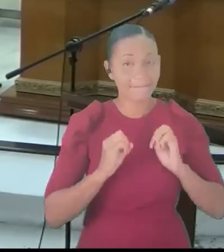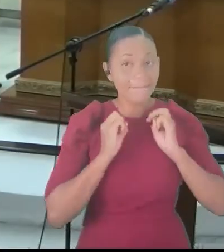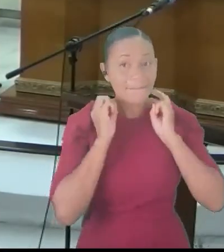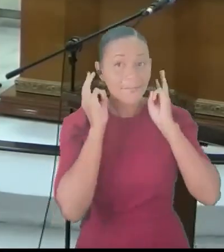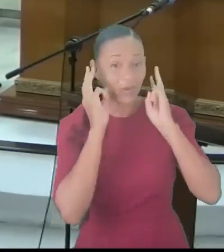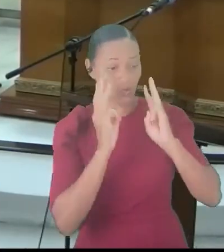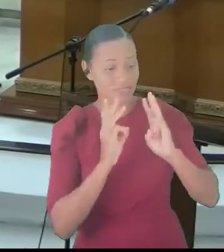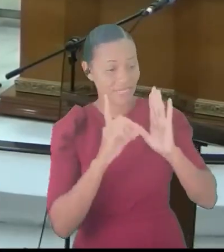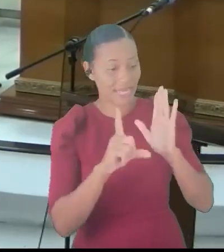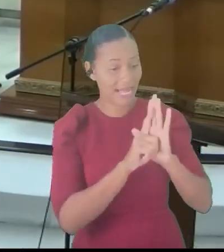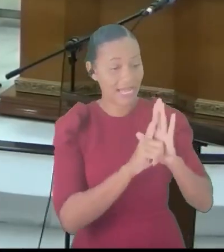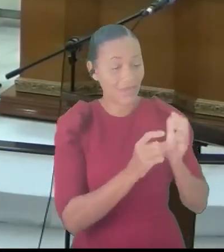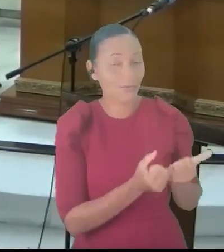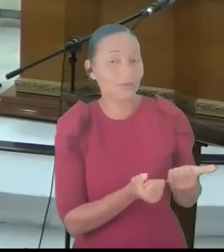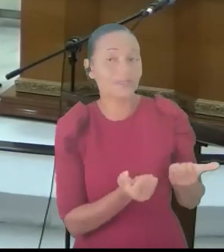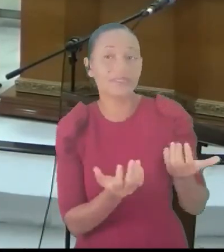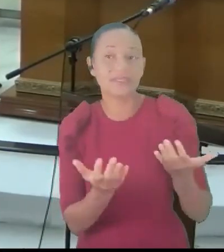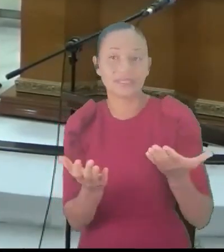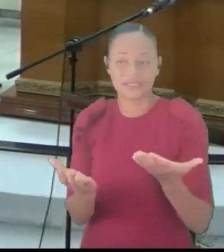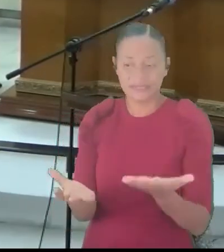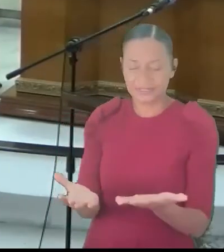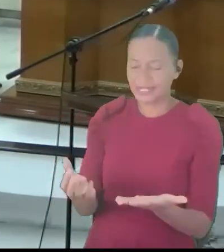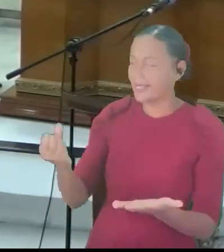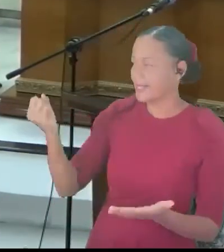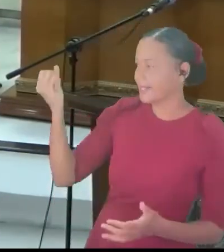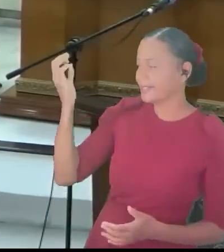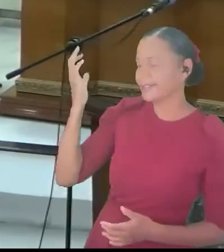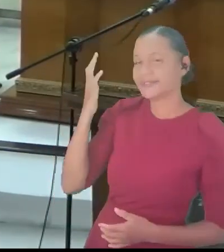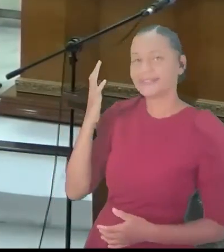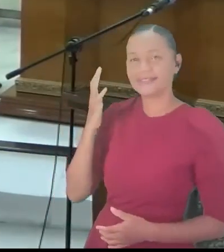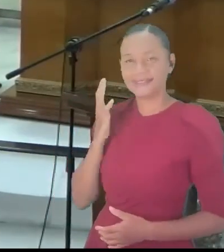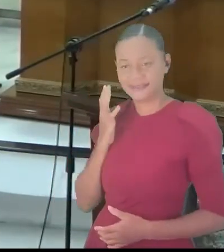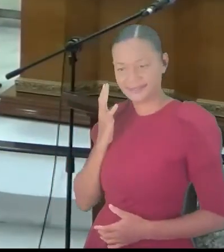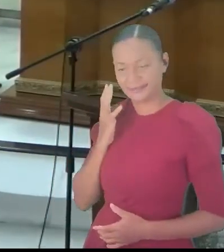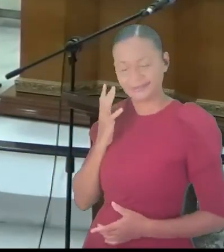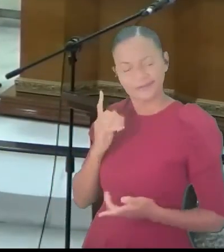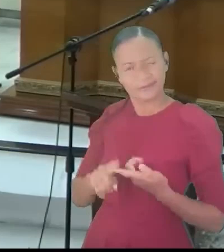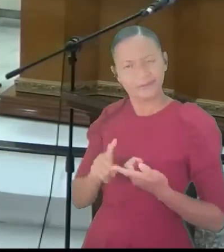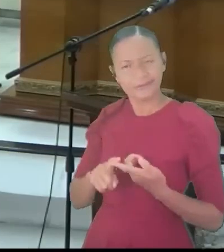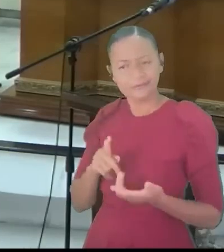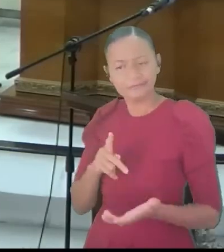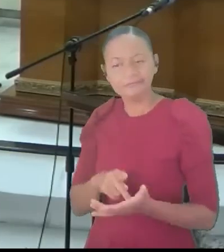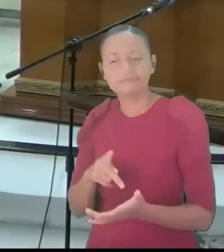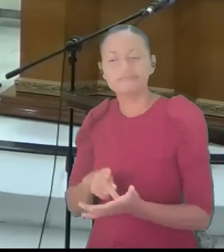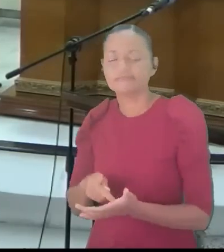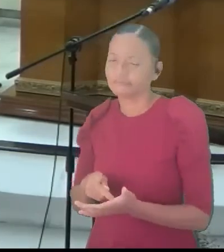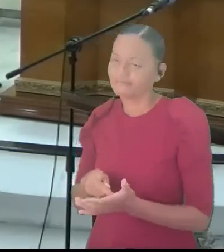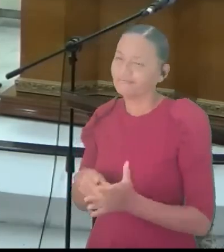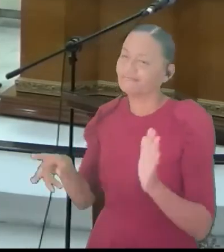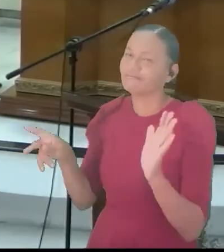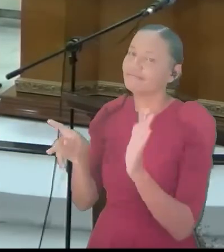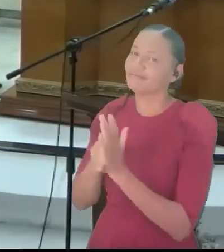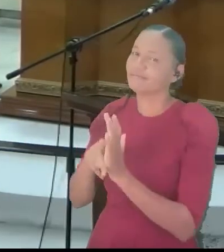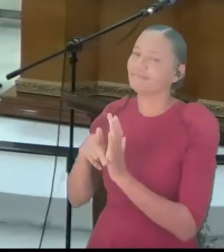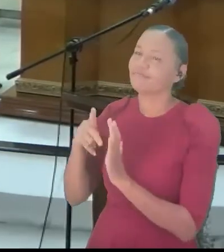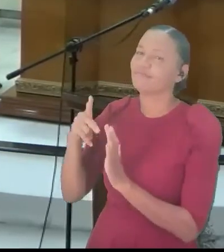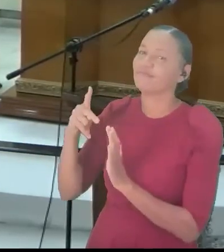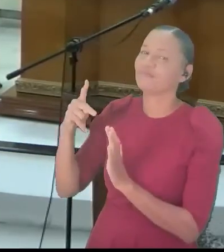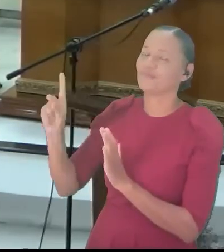por Moisés. A graça e a verdade vieram